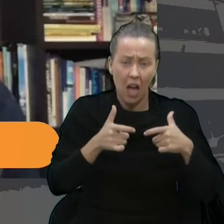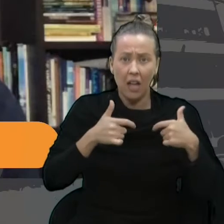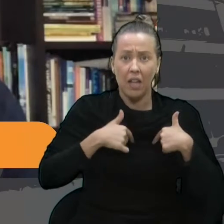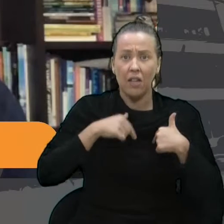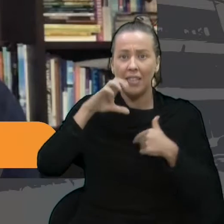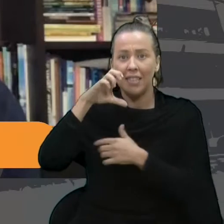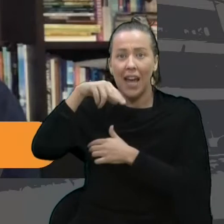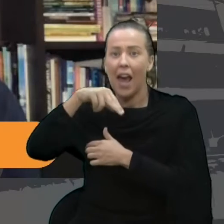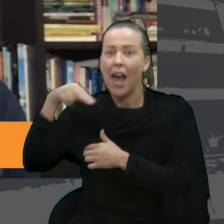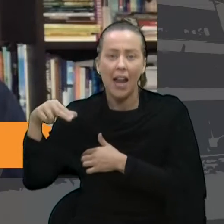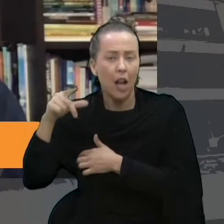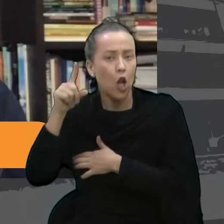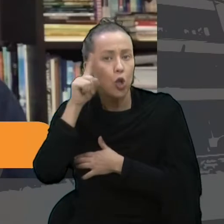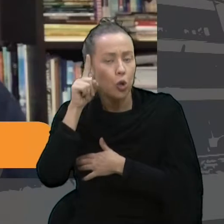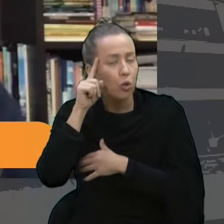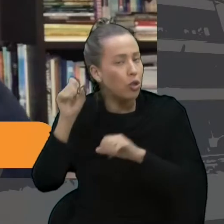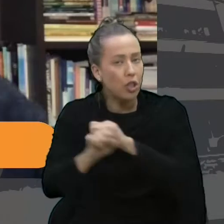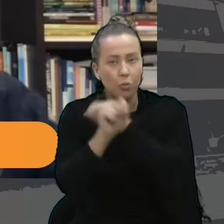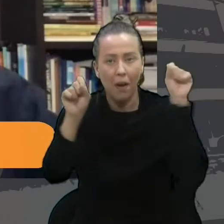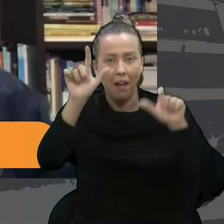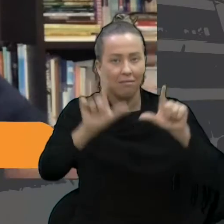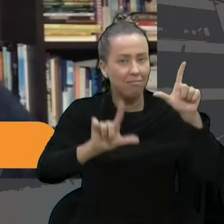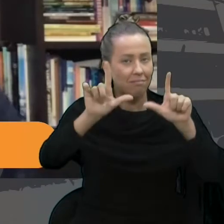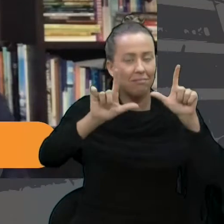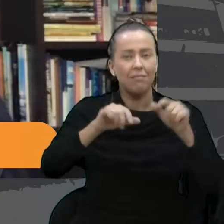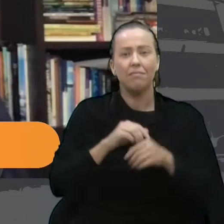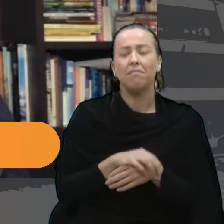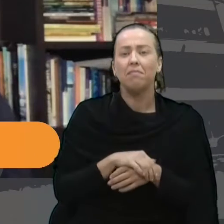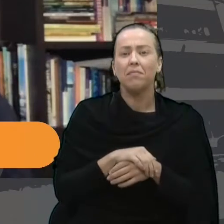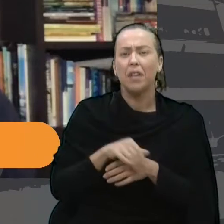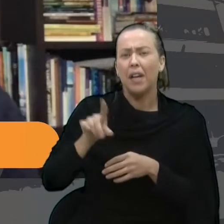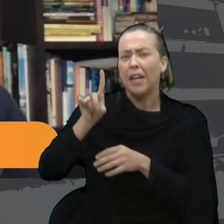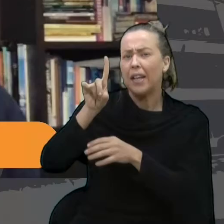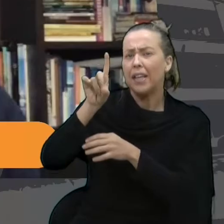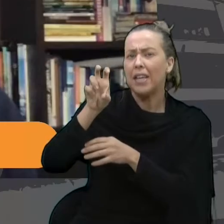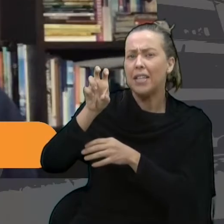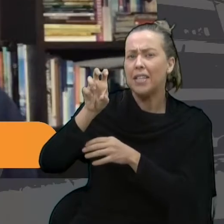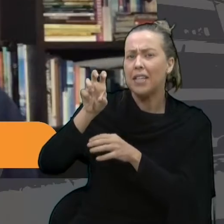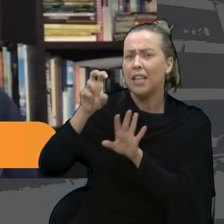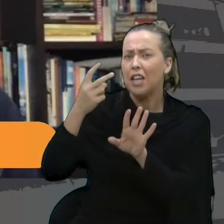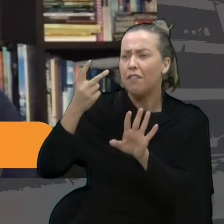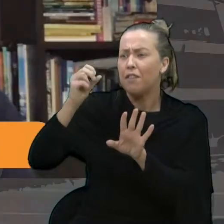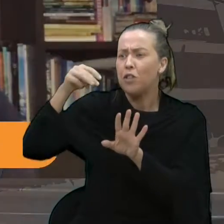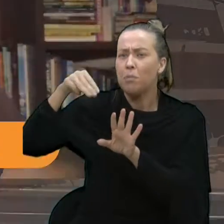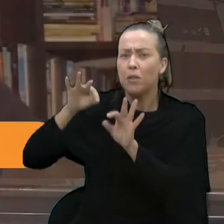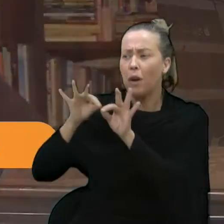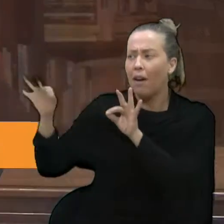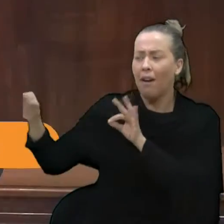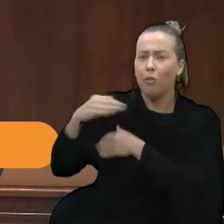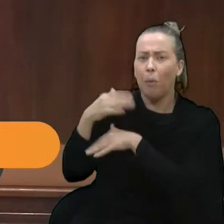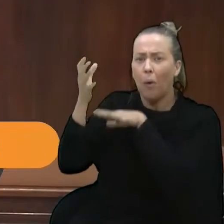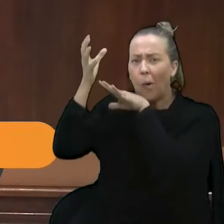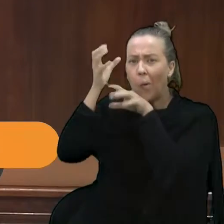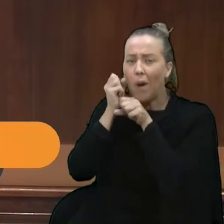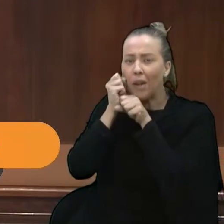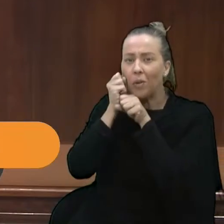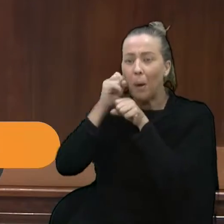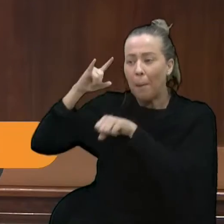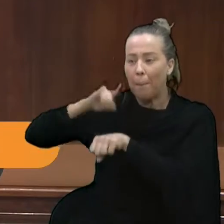CNN todos os dias de manhã. Está a 15, 20 metros do meu quarto, ao lado do